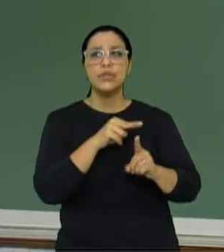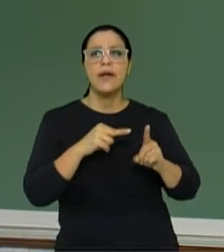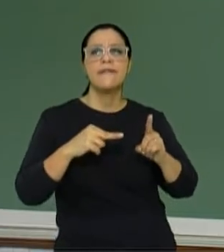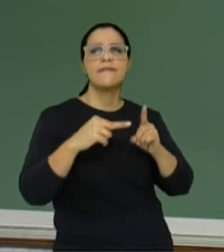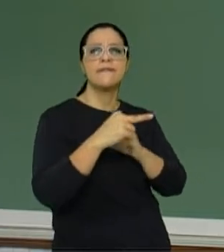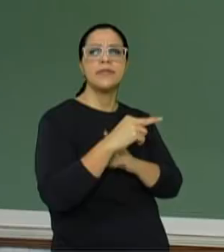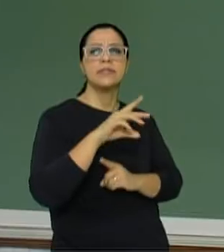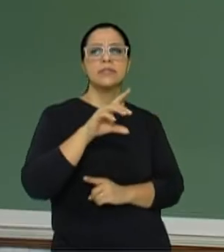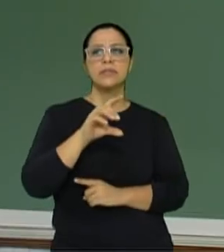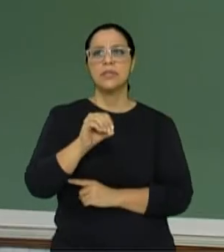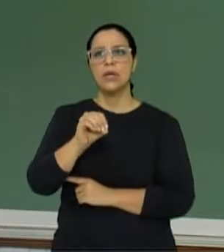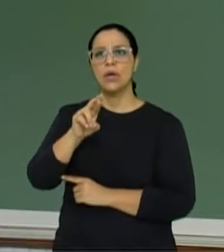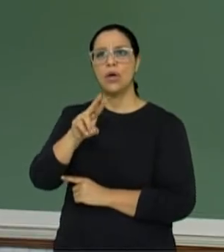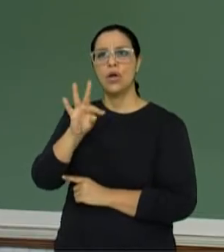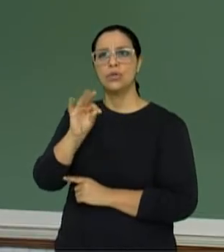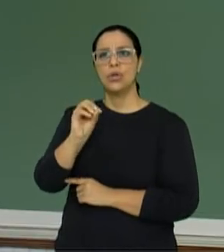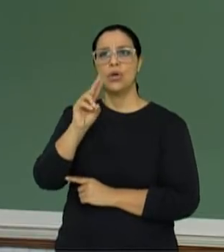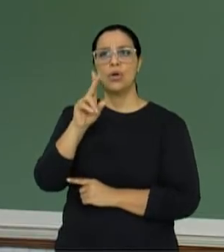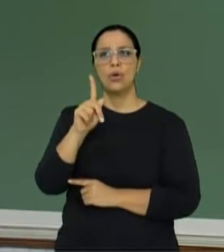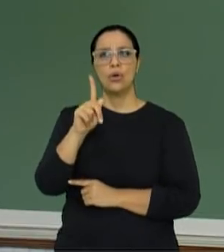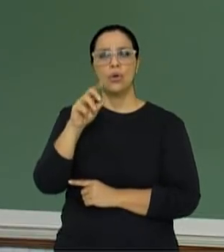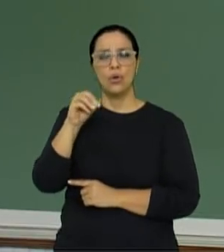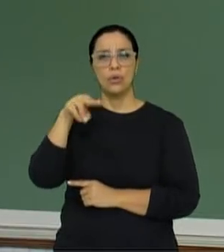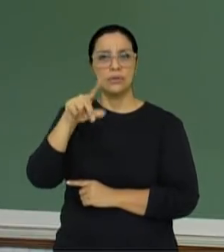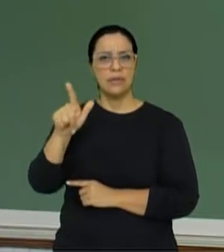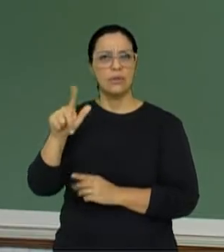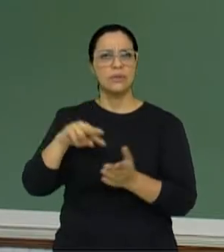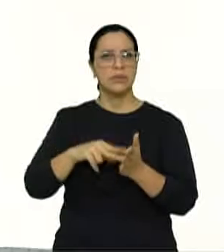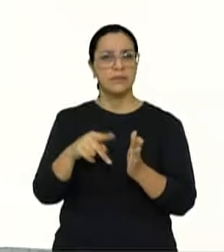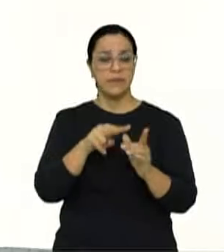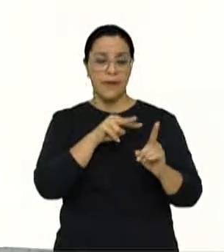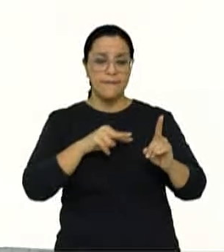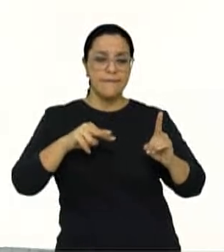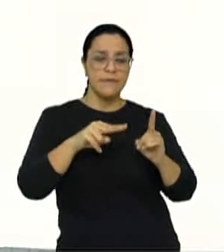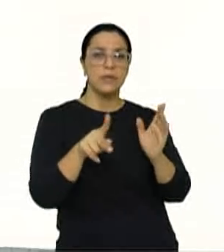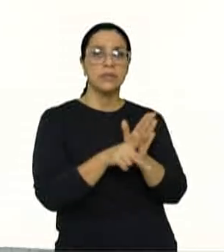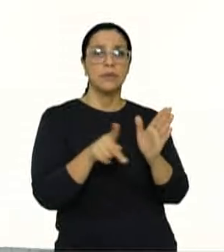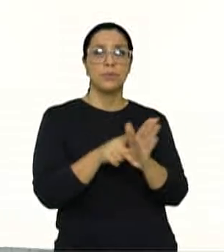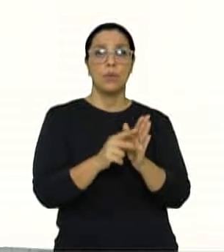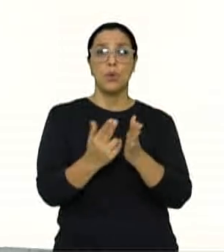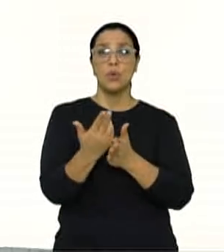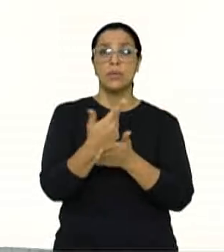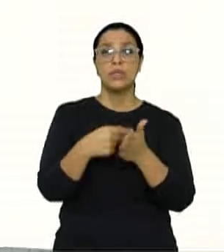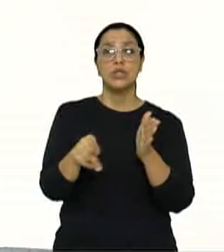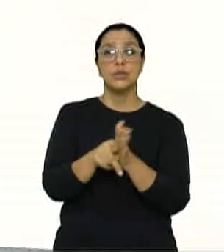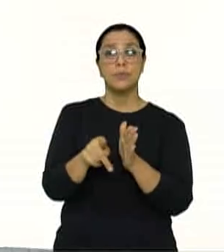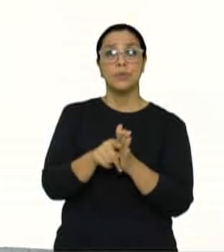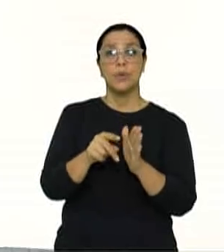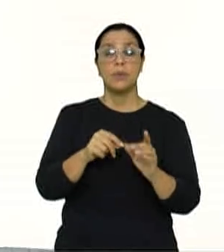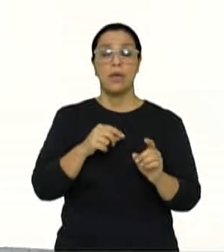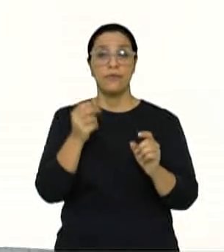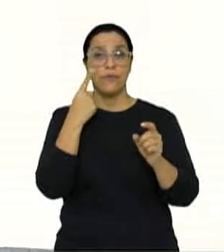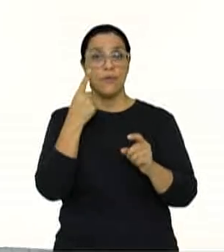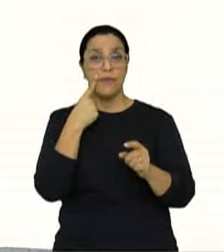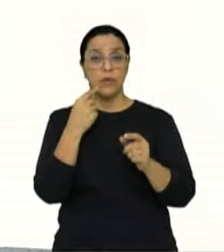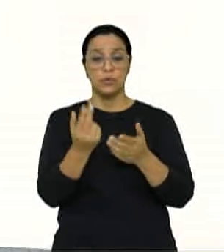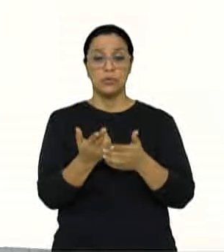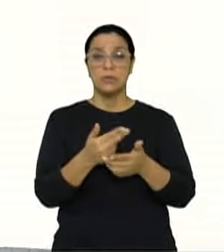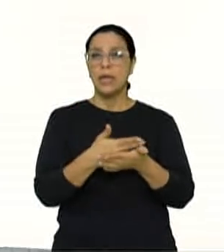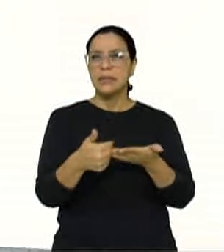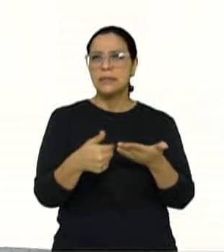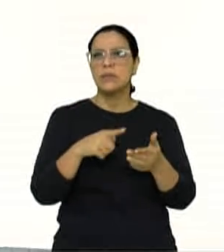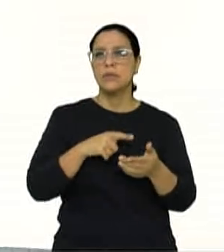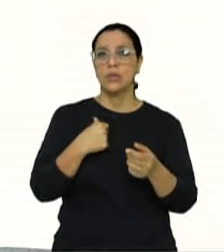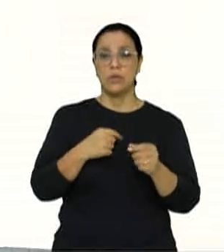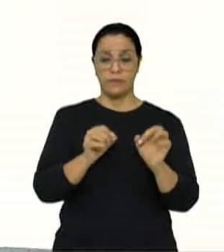vistas ortogonais, Acompanhe comigo aí. As vistas ortogonais são as figuras formadas na projeção ortogonal das figuras geométricas. Então,